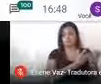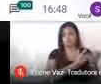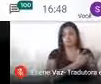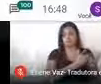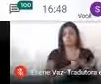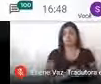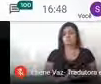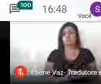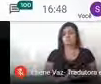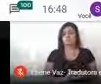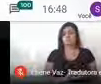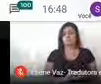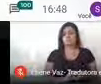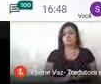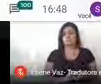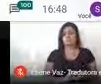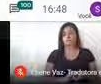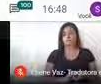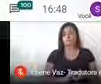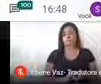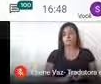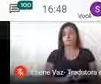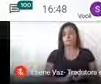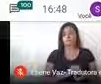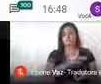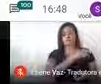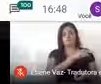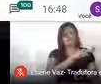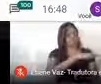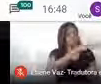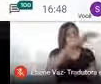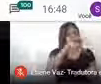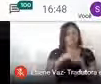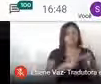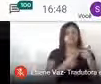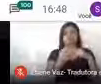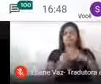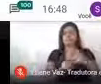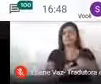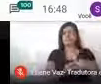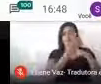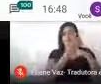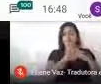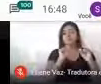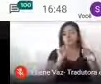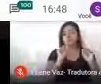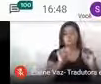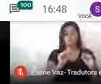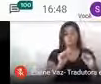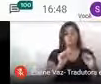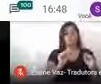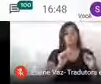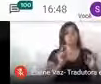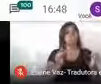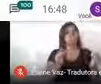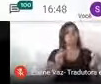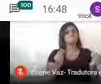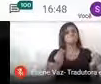mostram uma riqueza impressionante na variação linguística dessa região, a região do Vale do